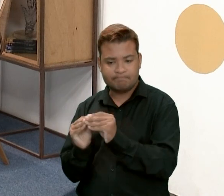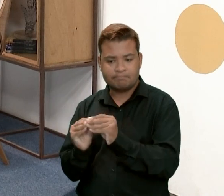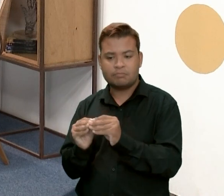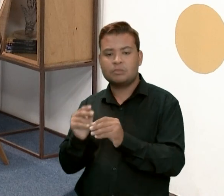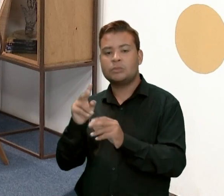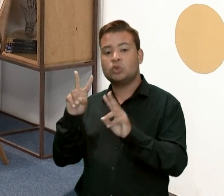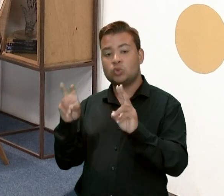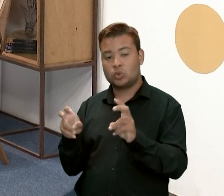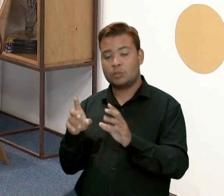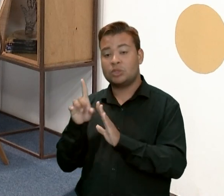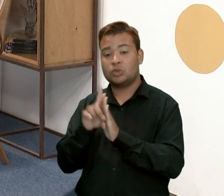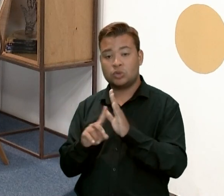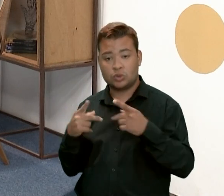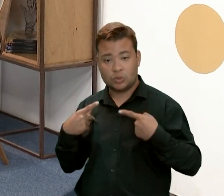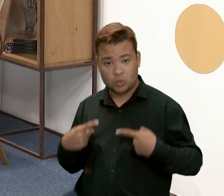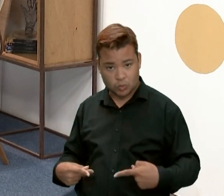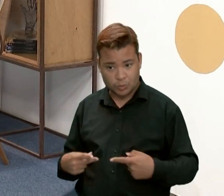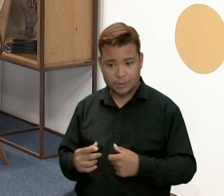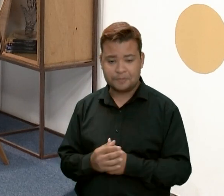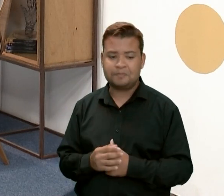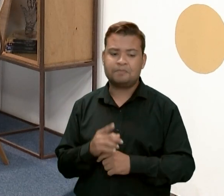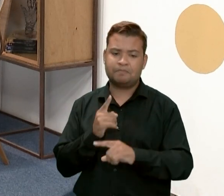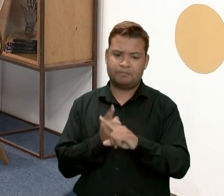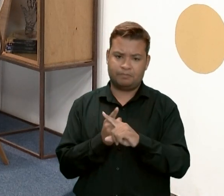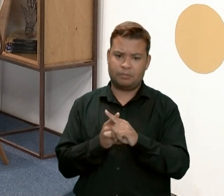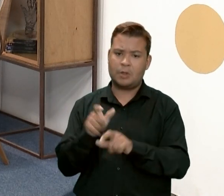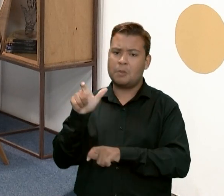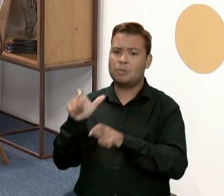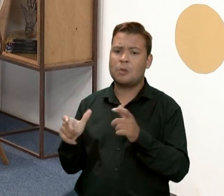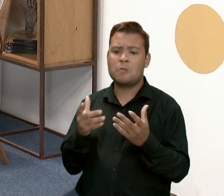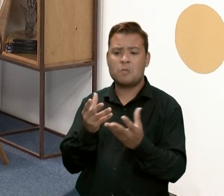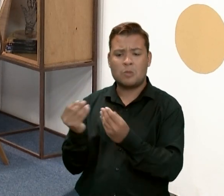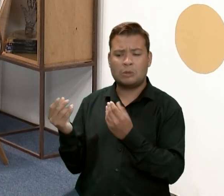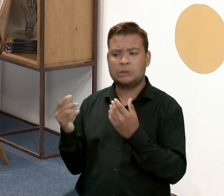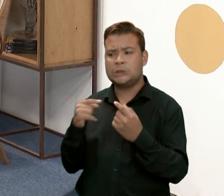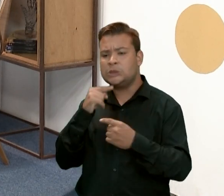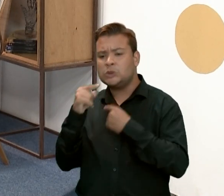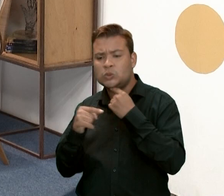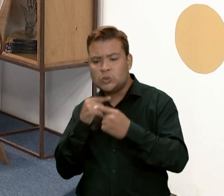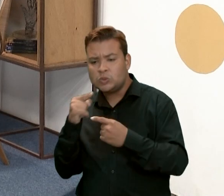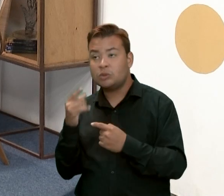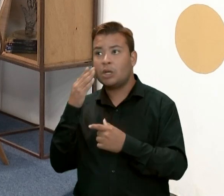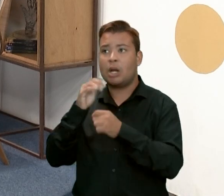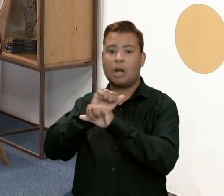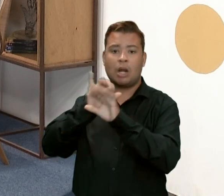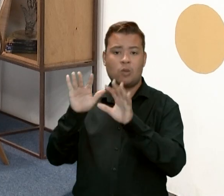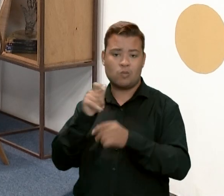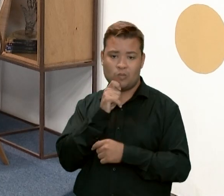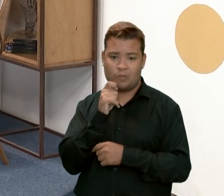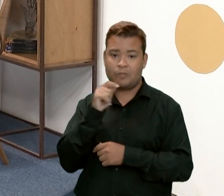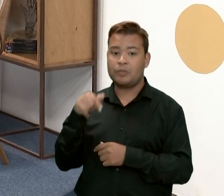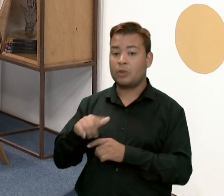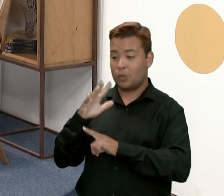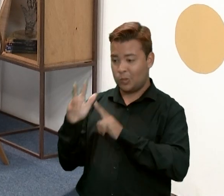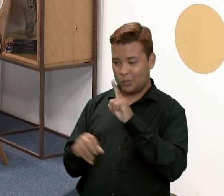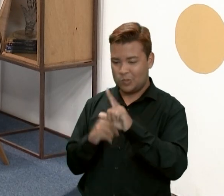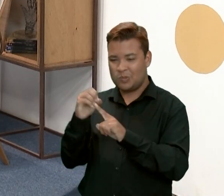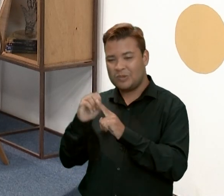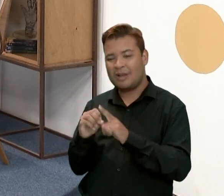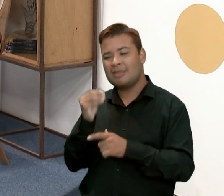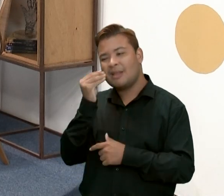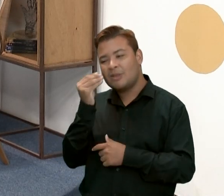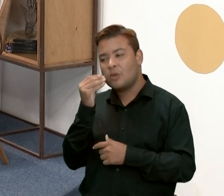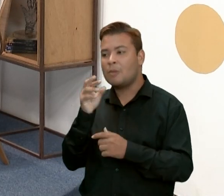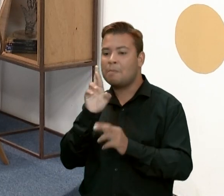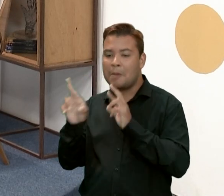sobre direitos humanos, porque muitas pessoas ainda têm muitas dúvidas sobre esse tema. Neste programa a gente tentou sanar algumas delas,